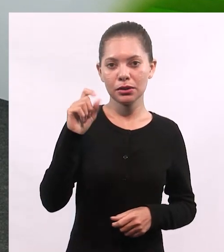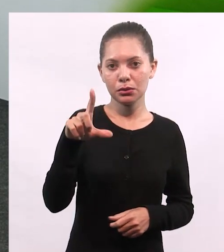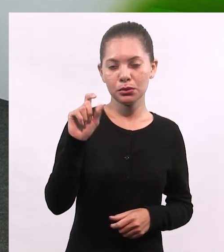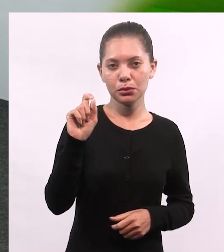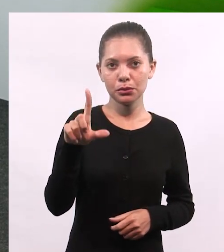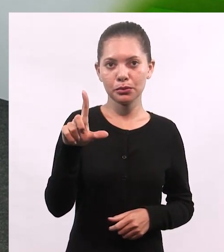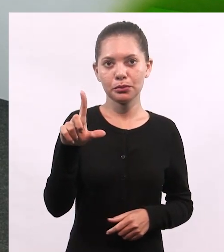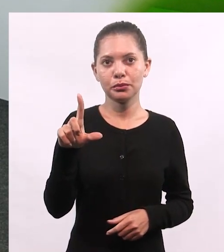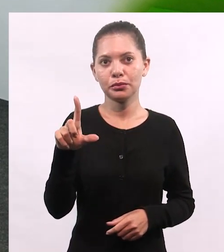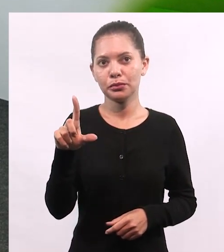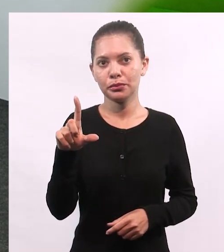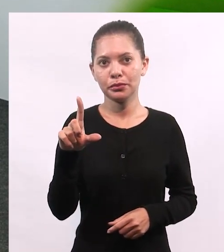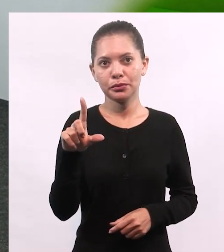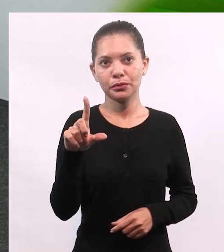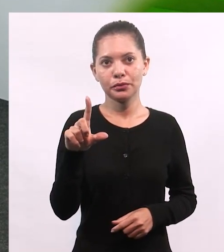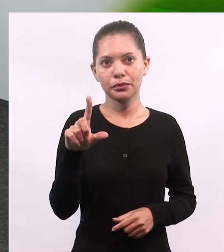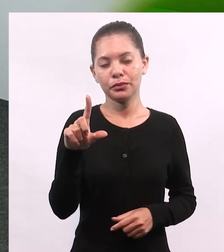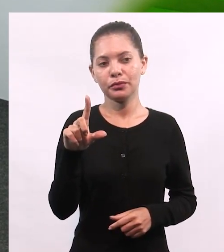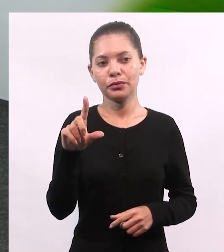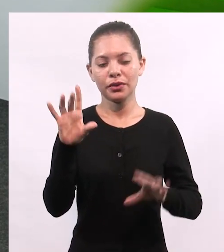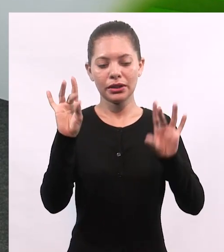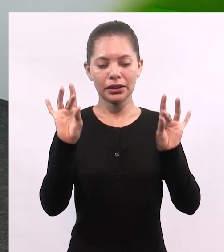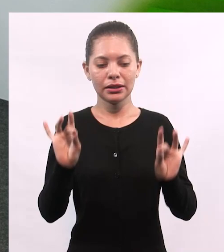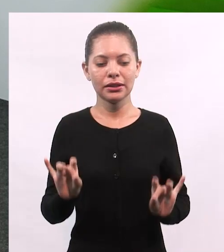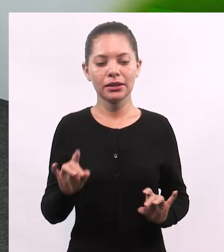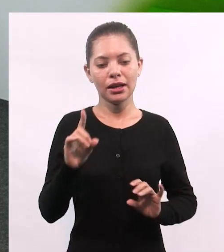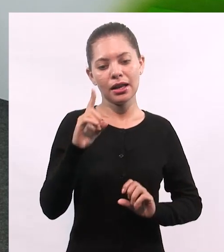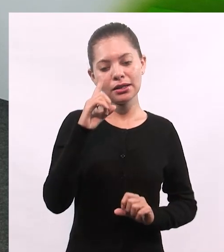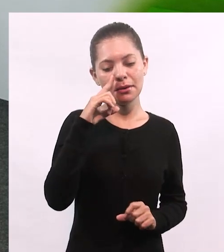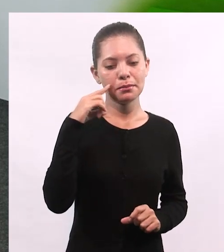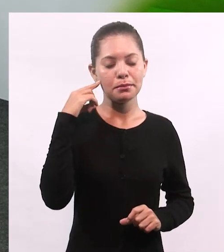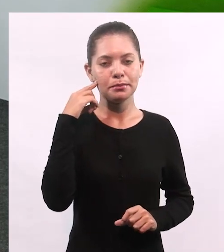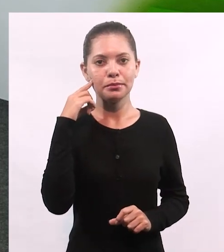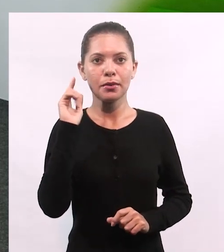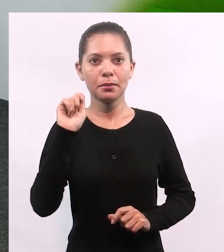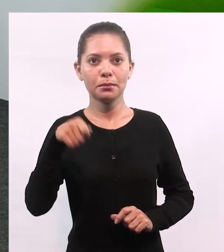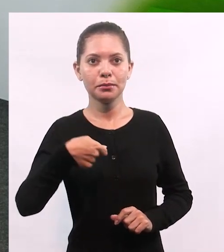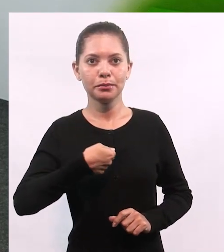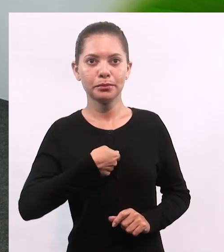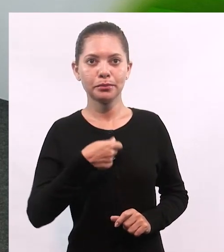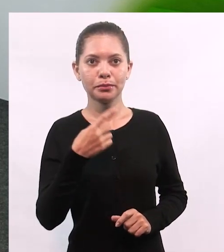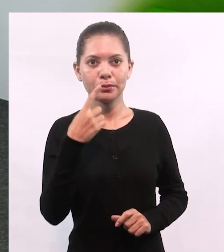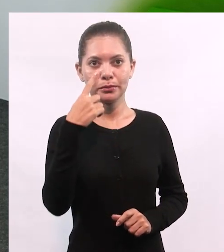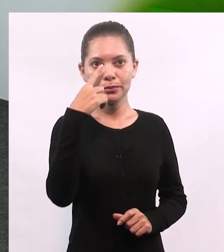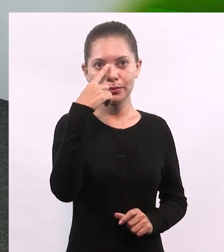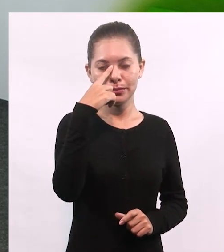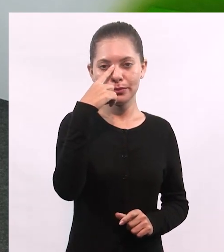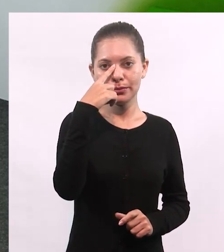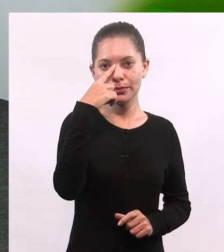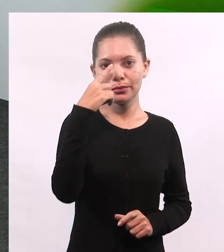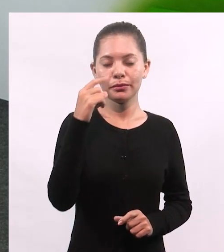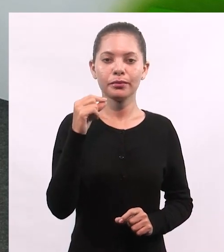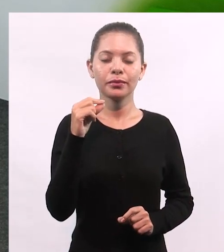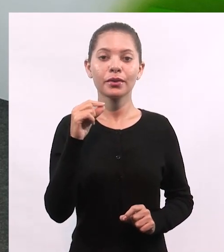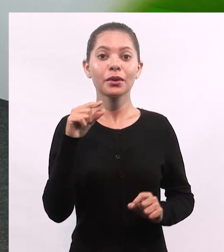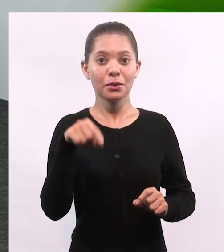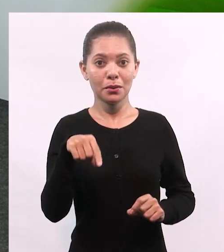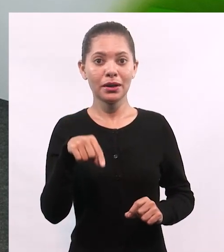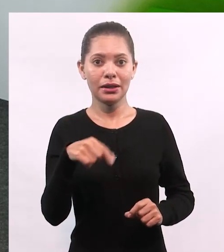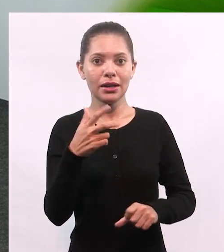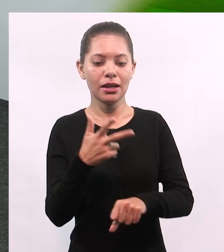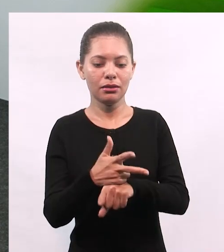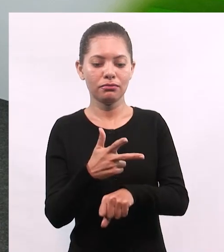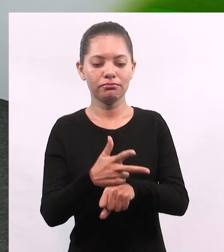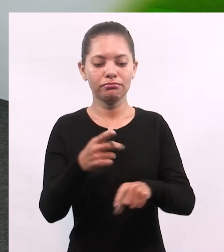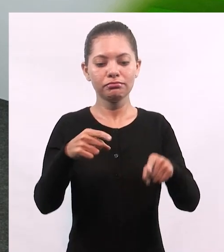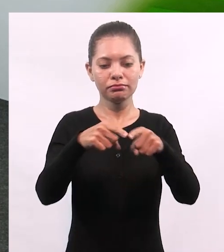com pequenos detalhes na cor amarela. É meu sinal para a comunidade surda, Rafael, e estou dentro